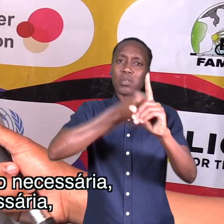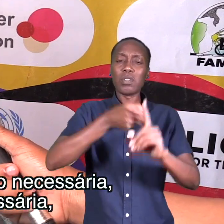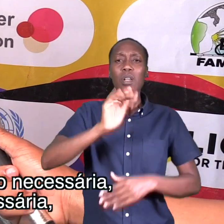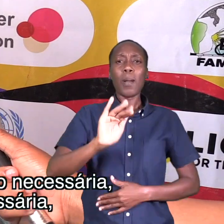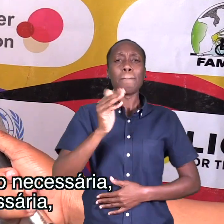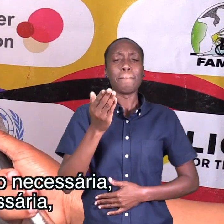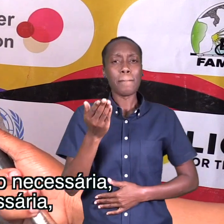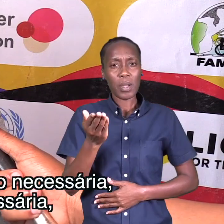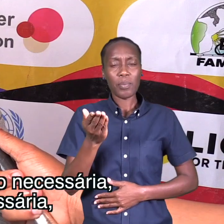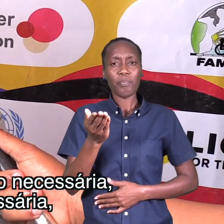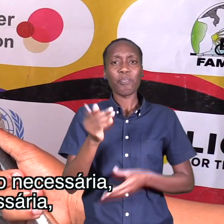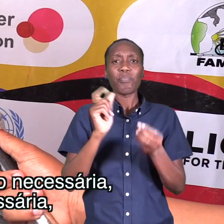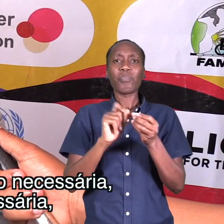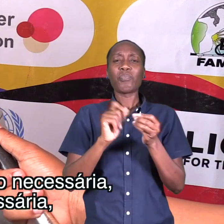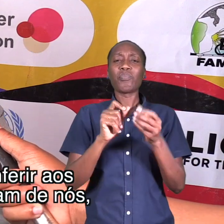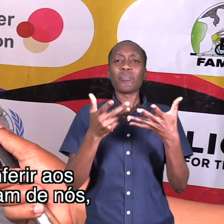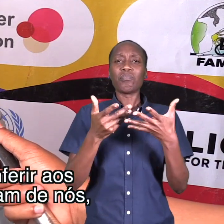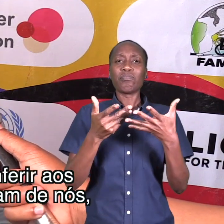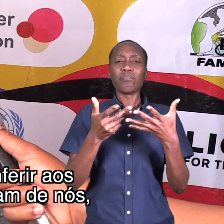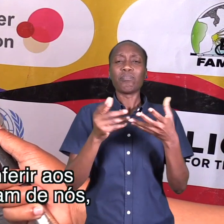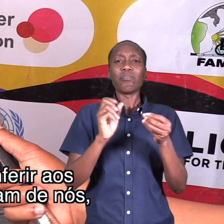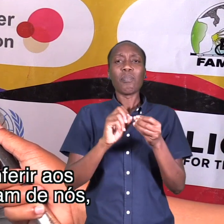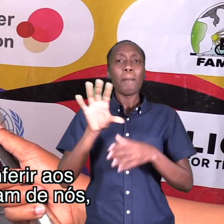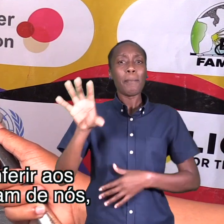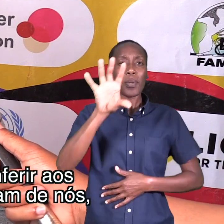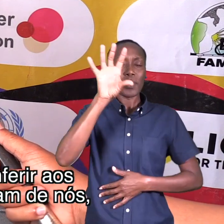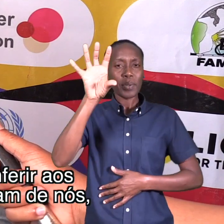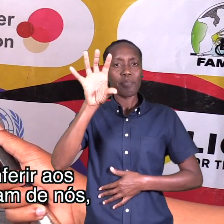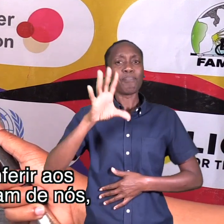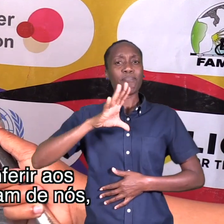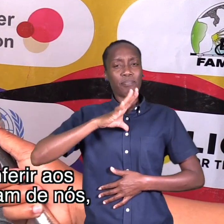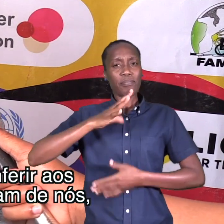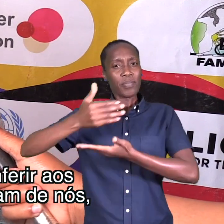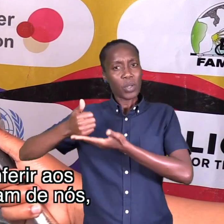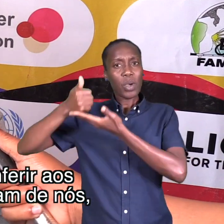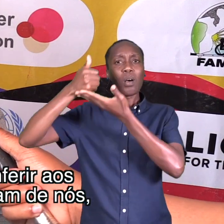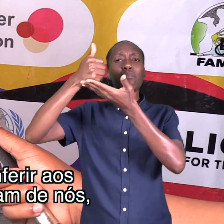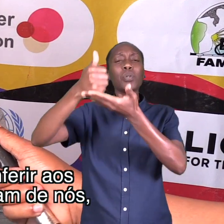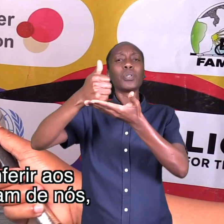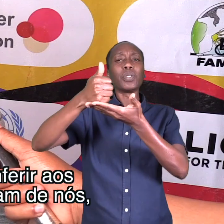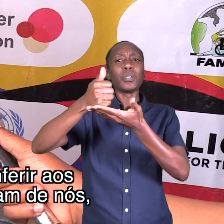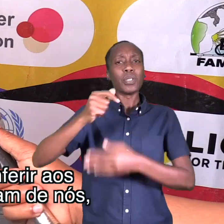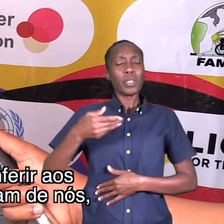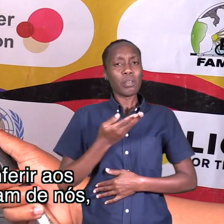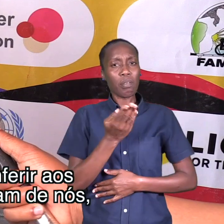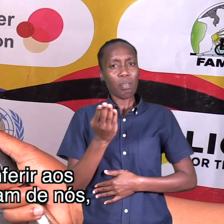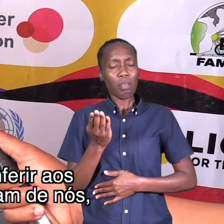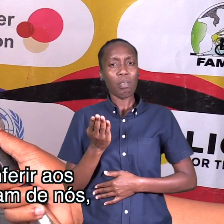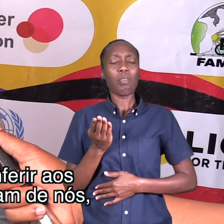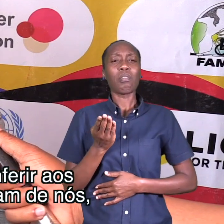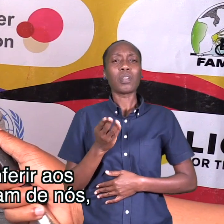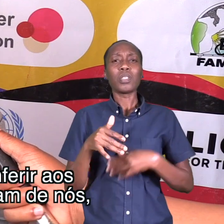a advocacia necessária, o acompanhamento e conferir aos Estados o apoio